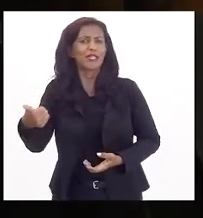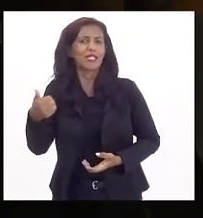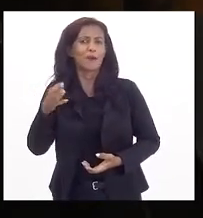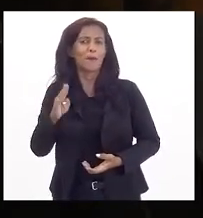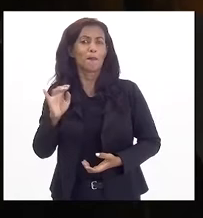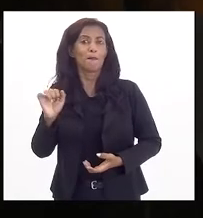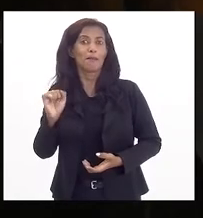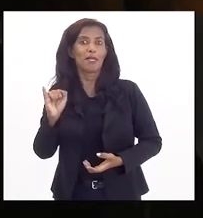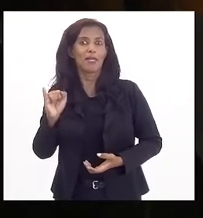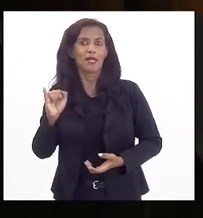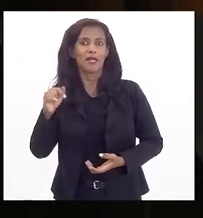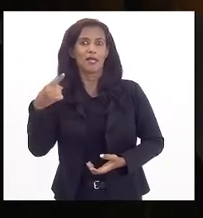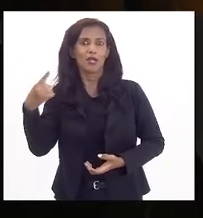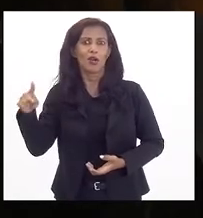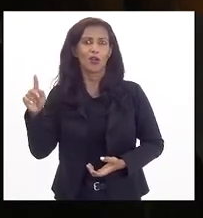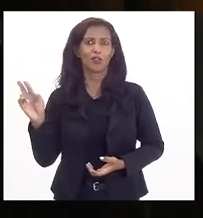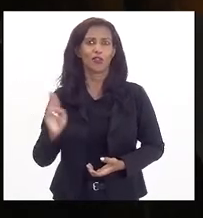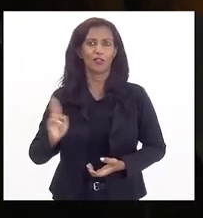reais.